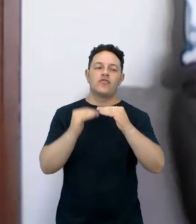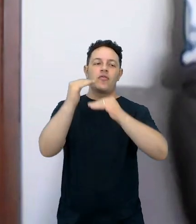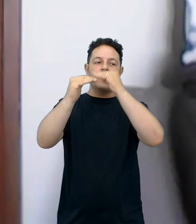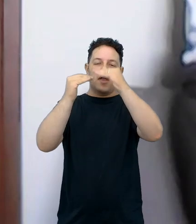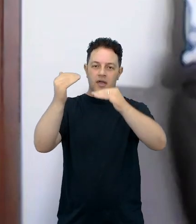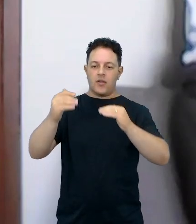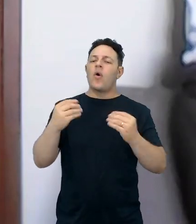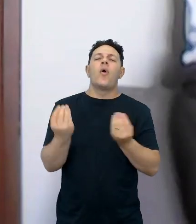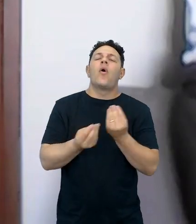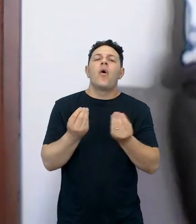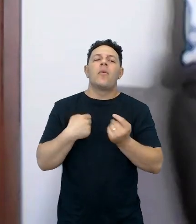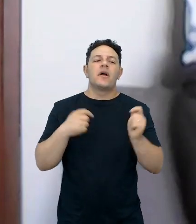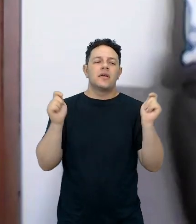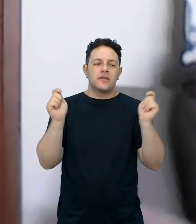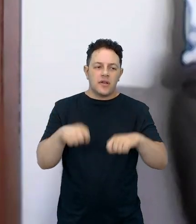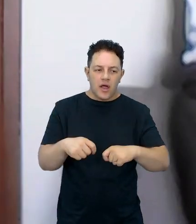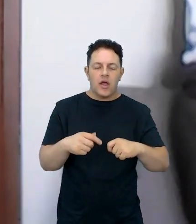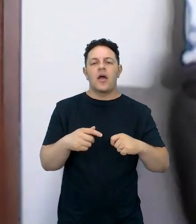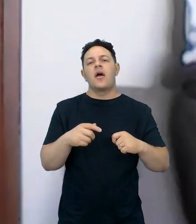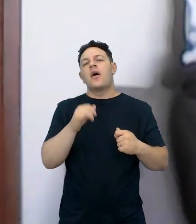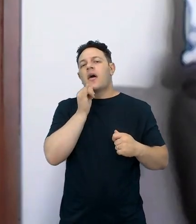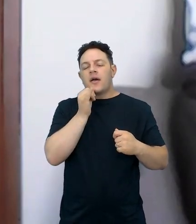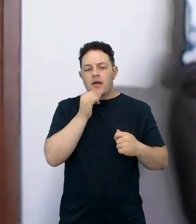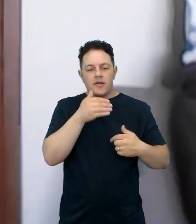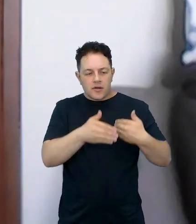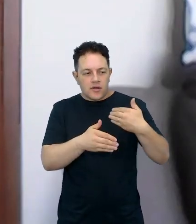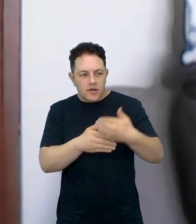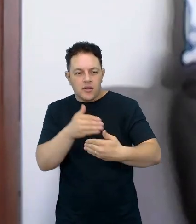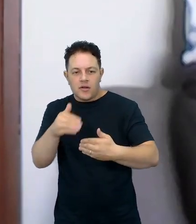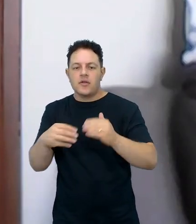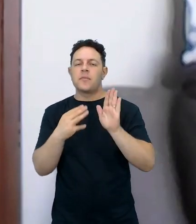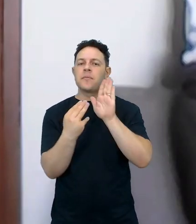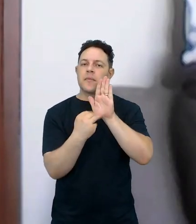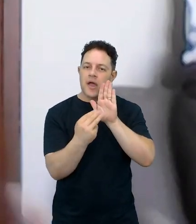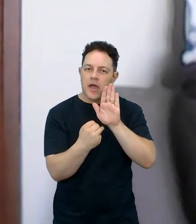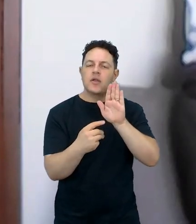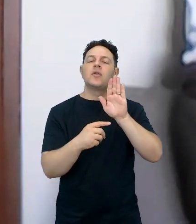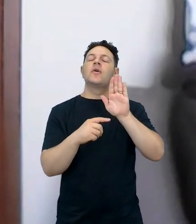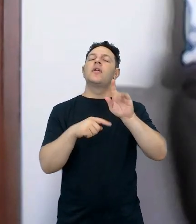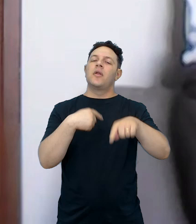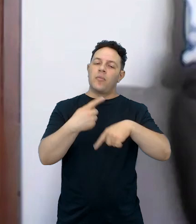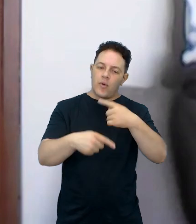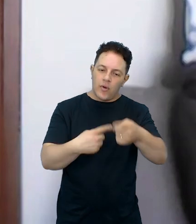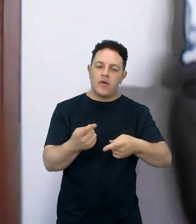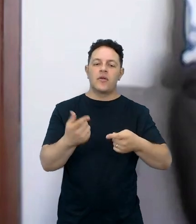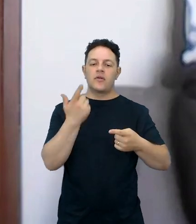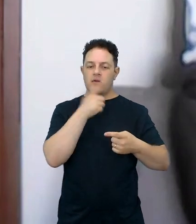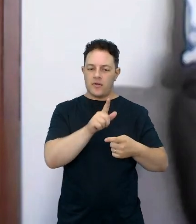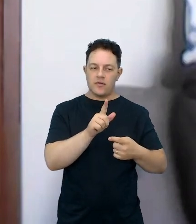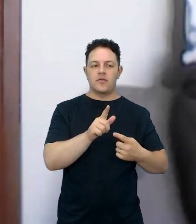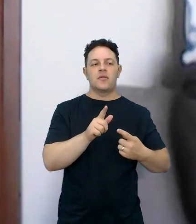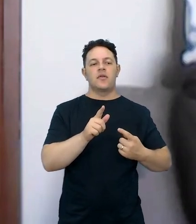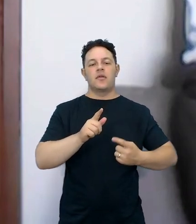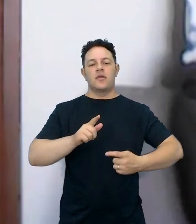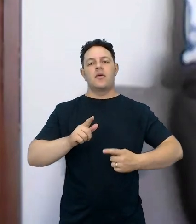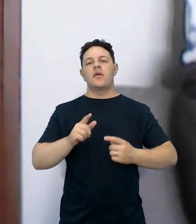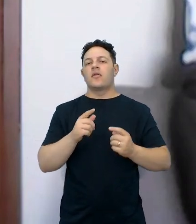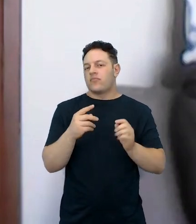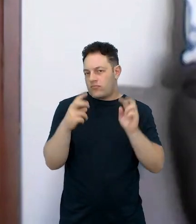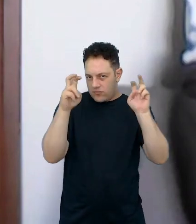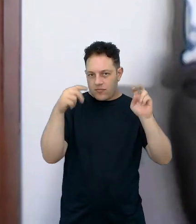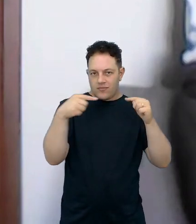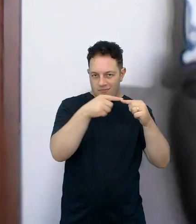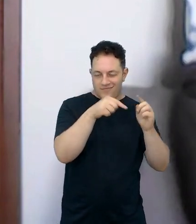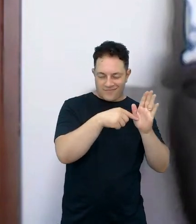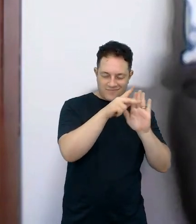eu posso utilizar a sequência dentro de uma metodologia ativa que é da aprendizagem baseada em